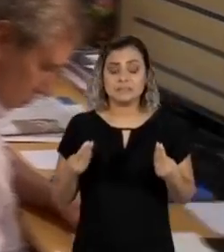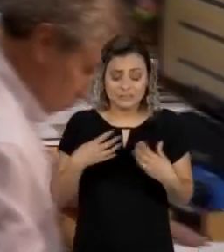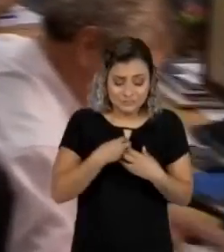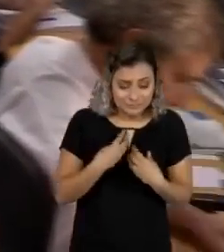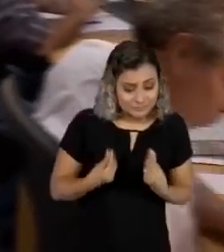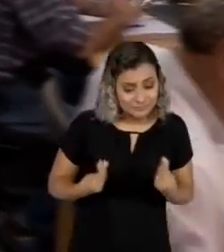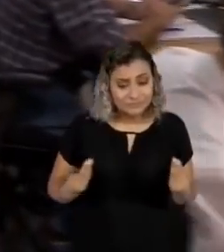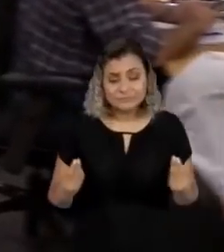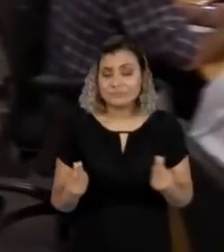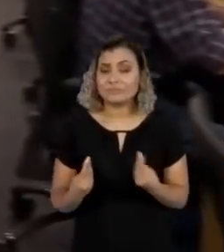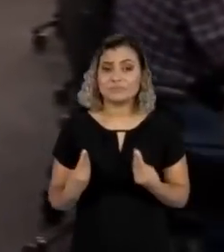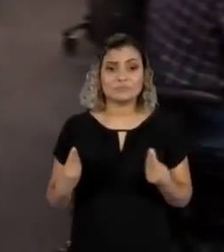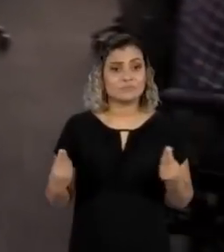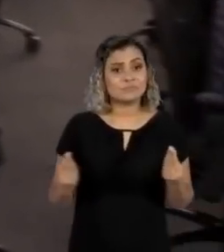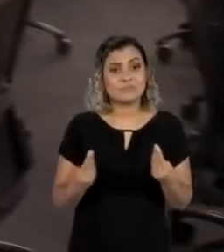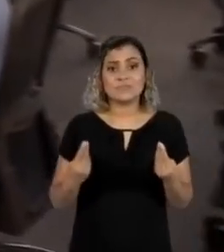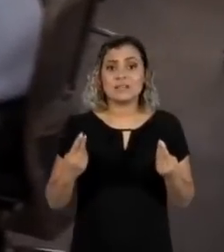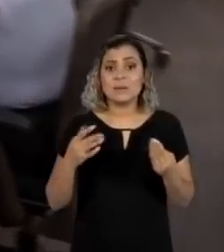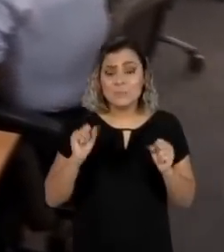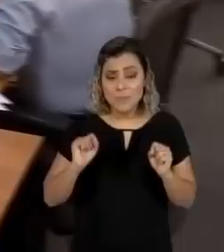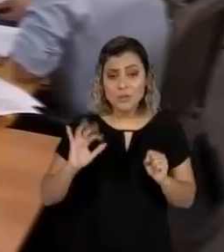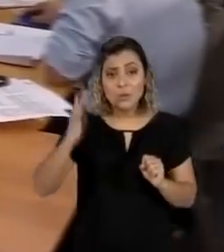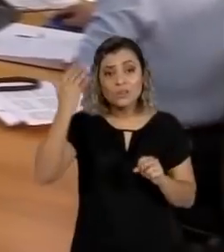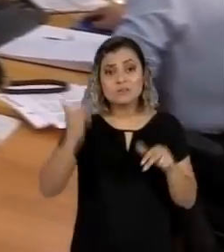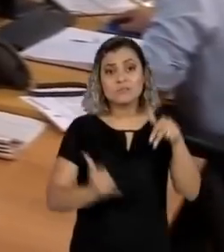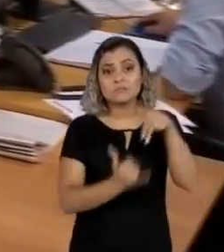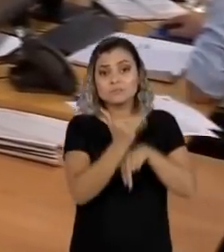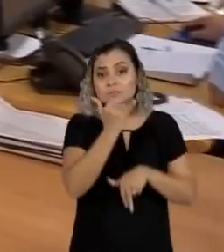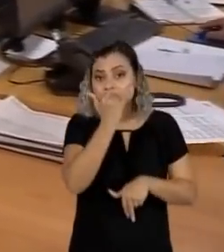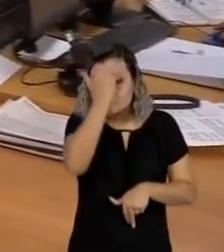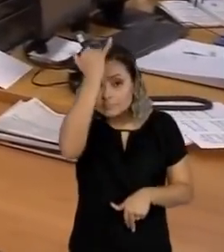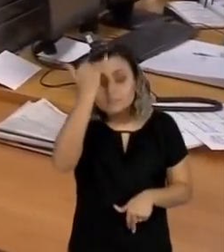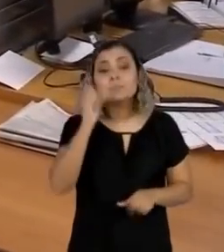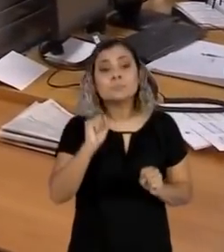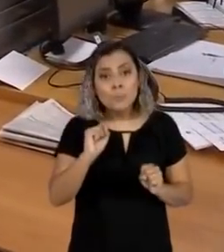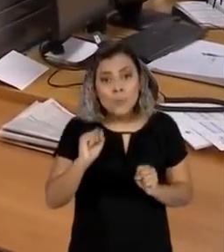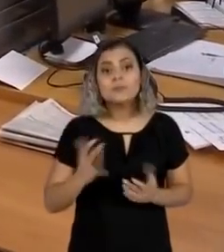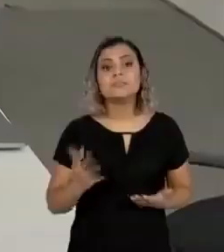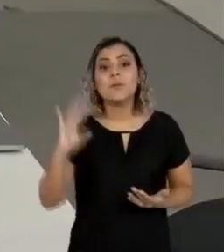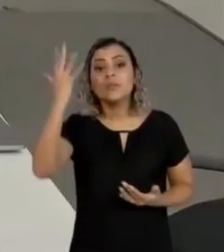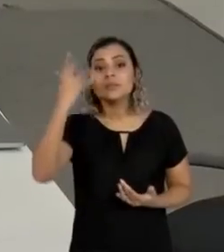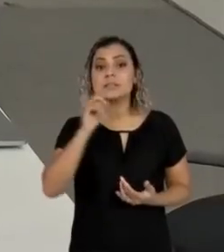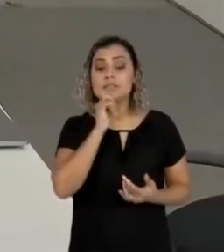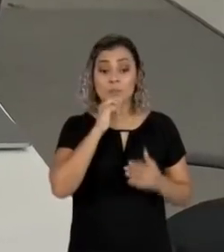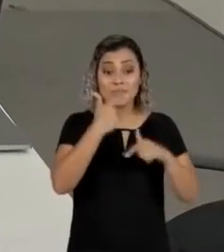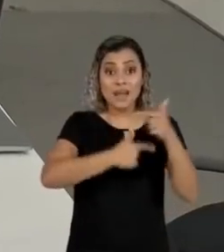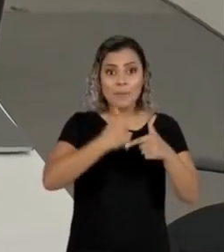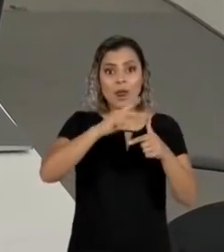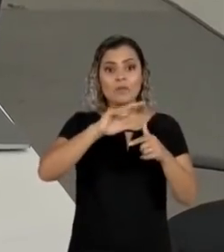né? A acidentes, susceptível à violência, a formas, vamos dizer,